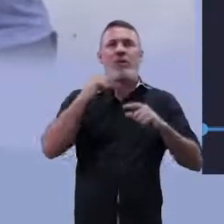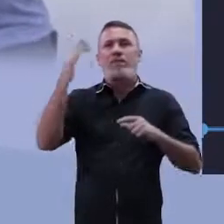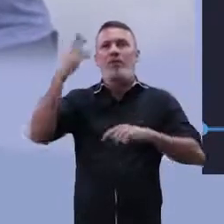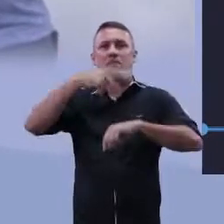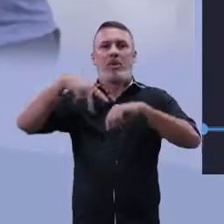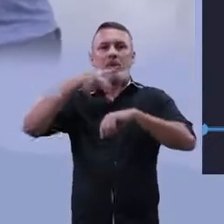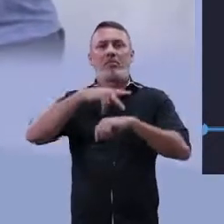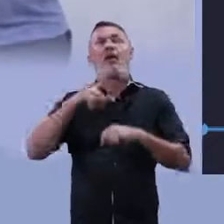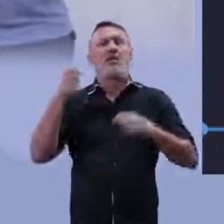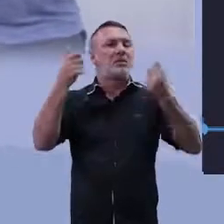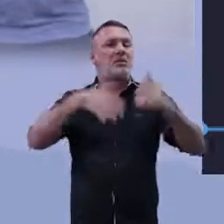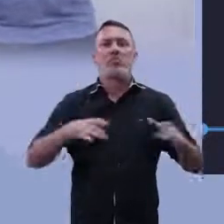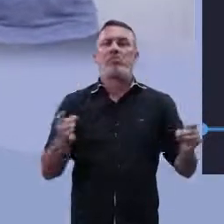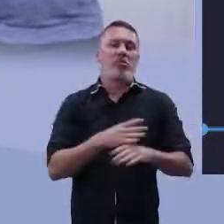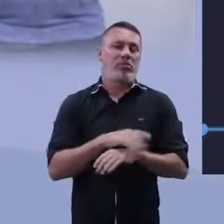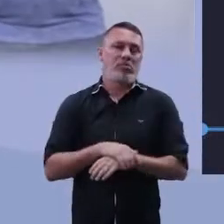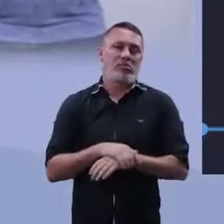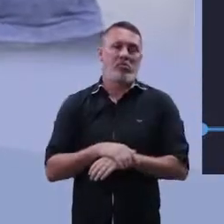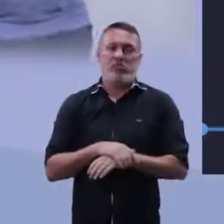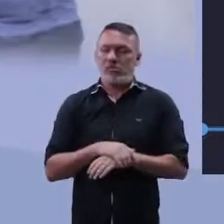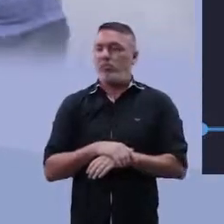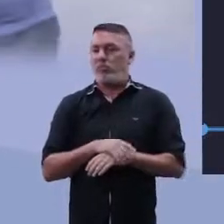favorece a imigração. Então já explicou.